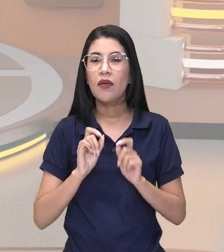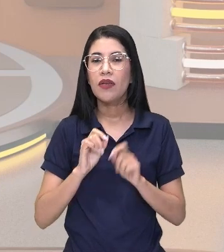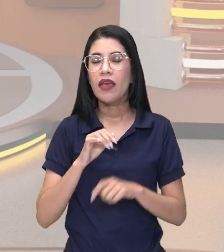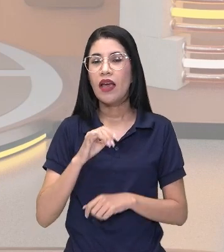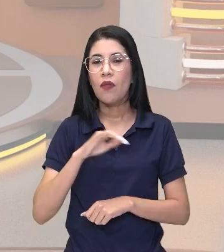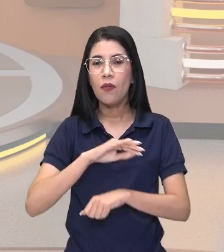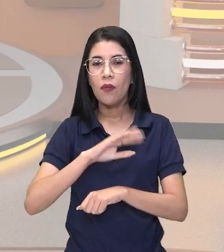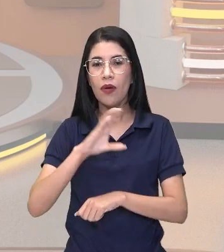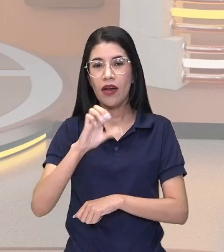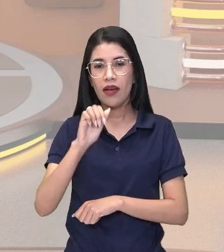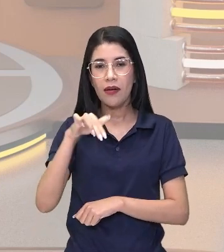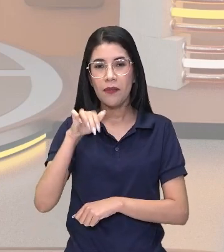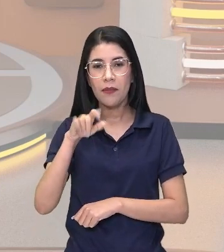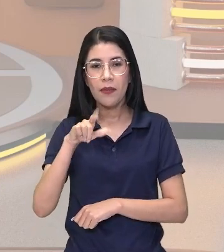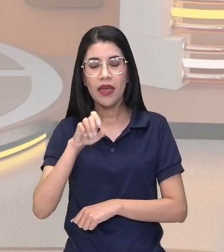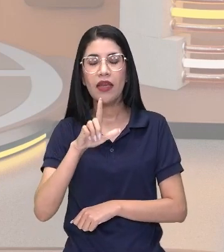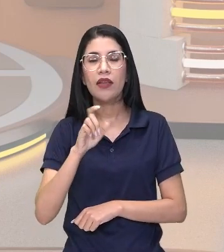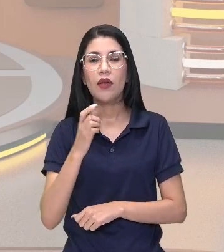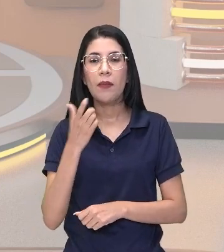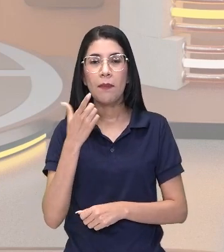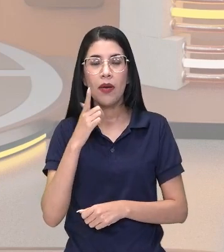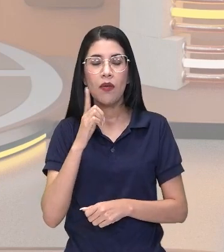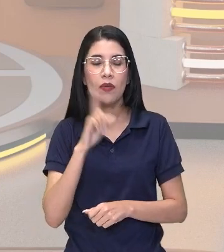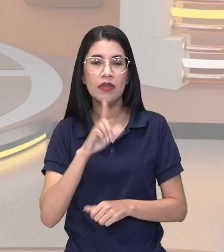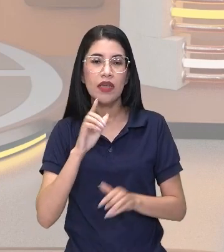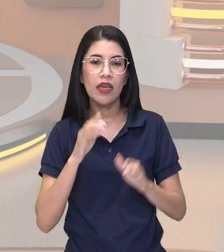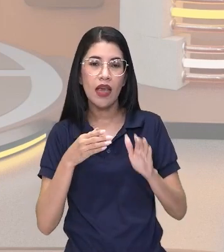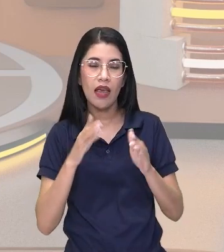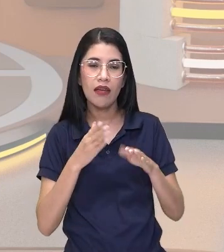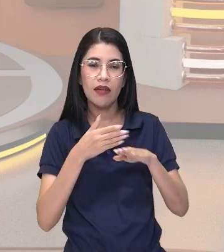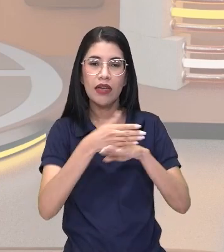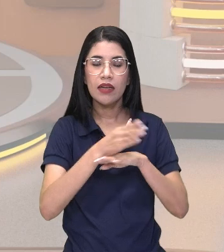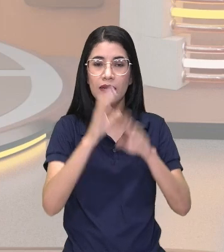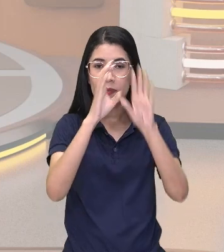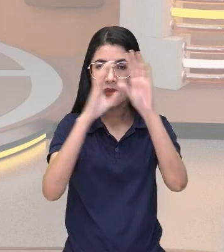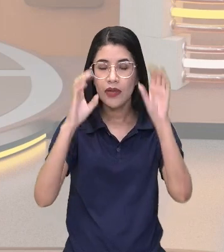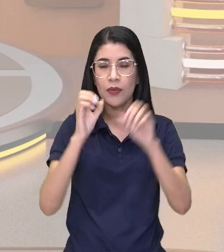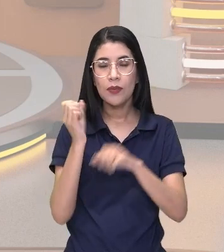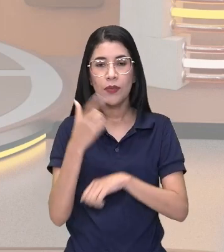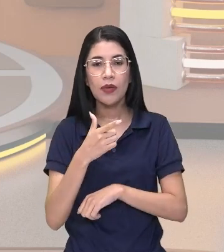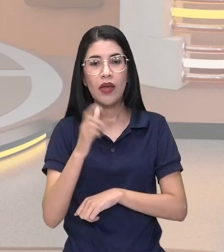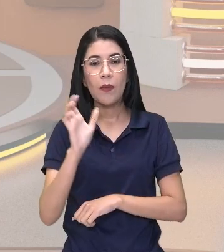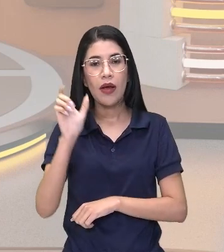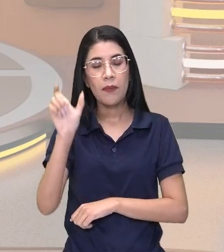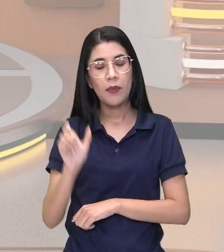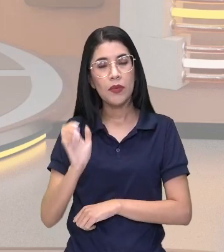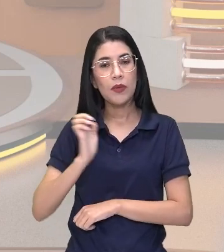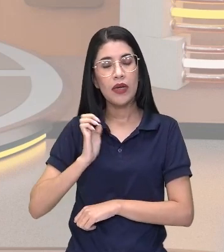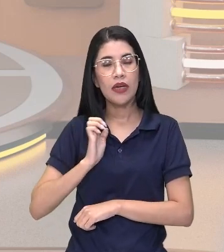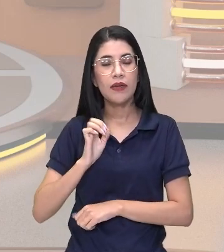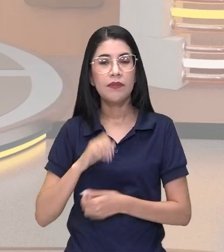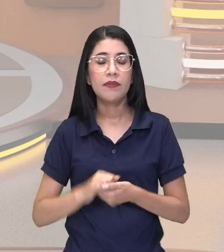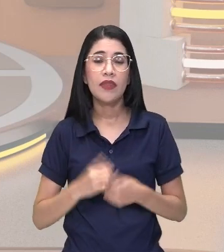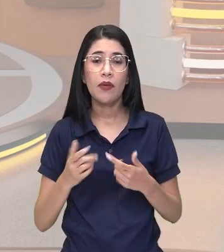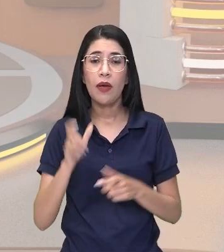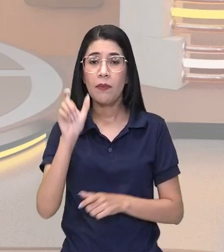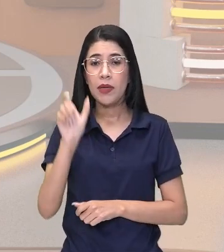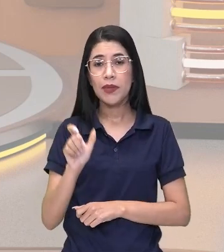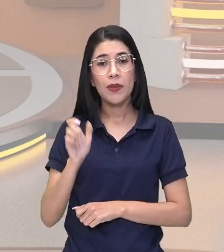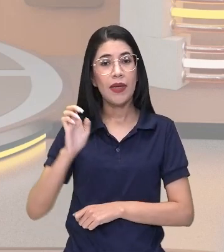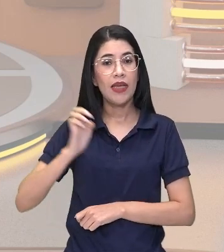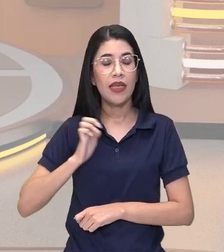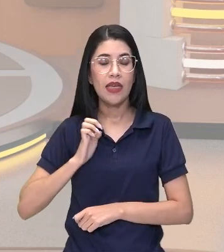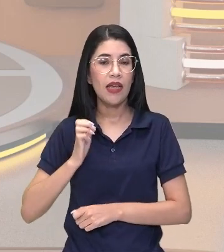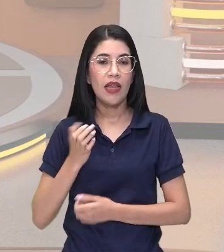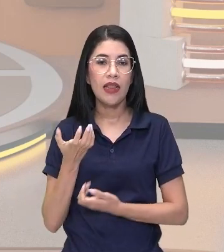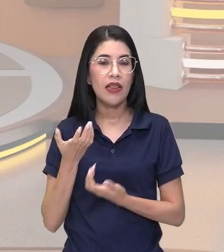reino dos céus. Contextualizando, o que naquele momento pensava, é que quem era rico não herdaria o reino dos céus e toda a riqueza deveria